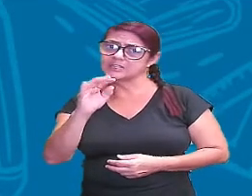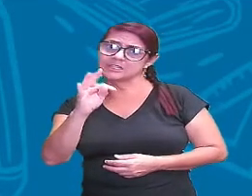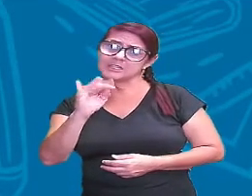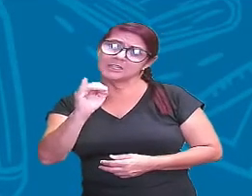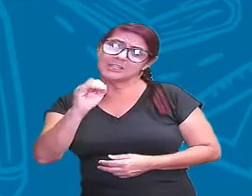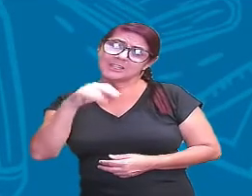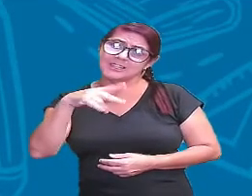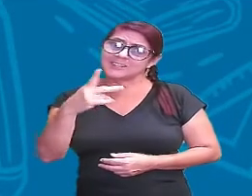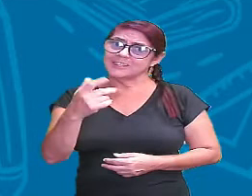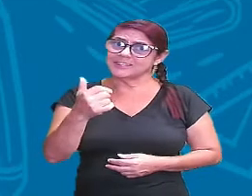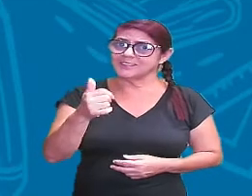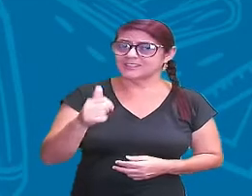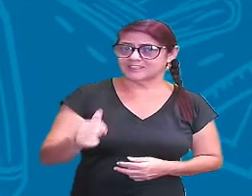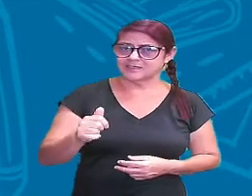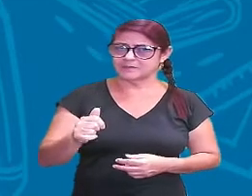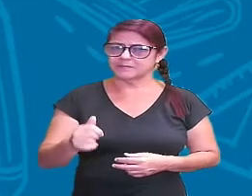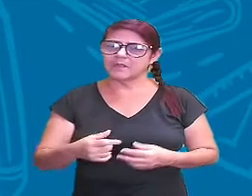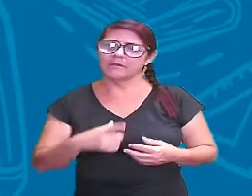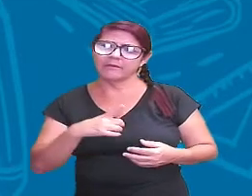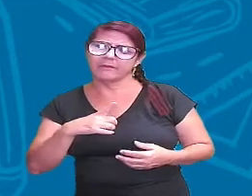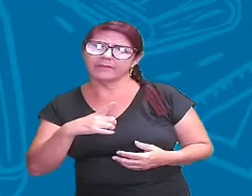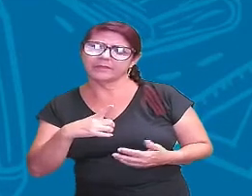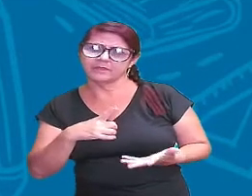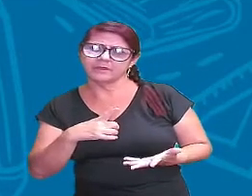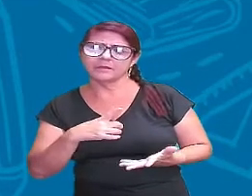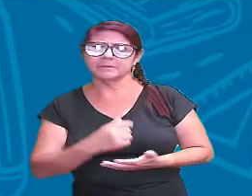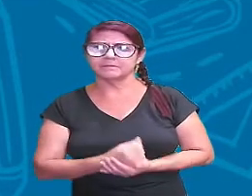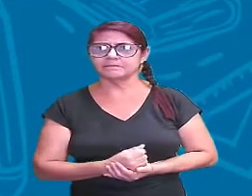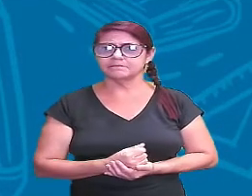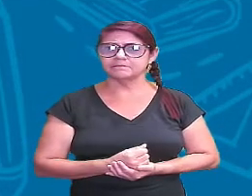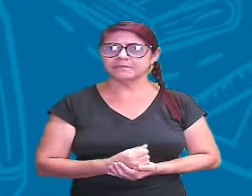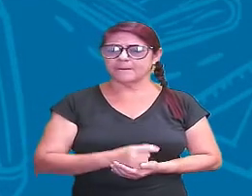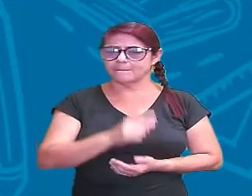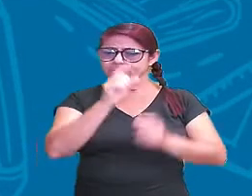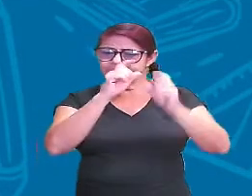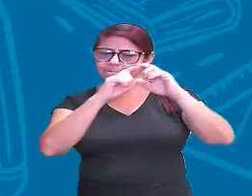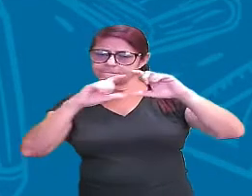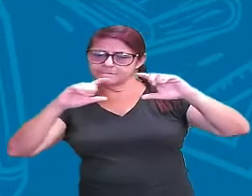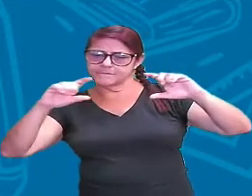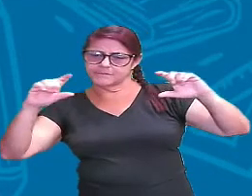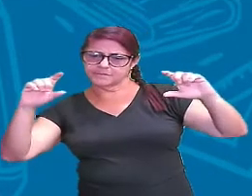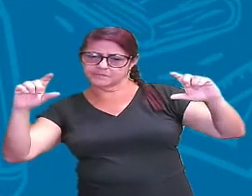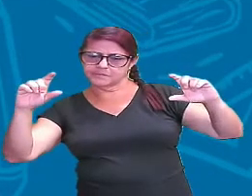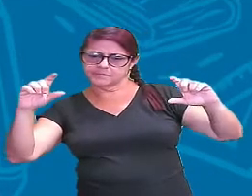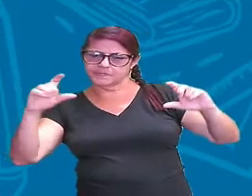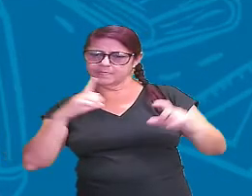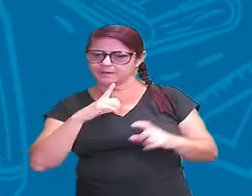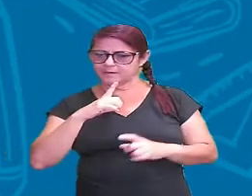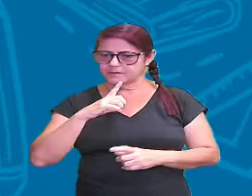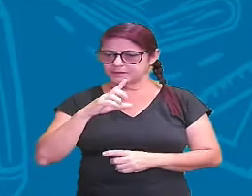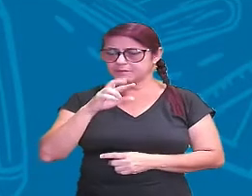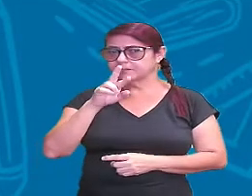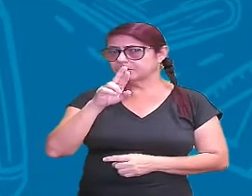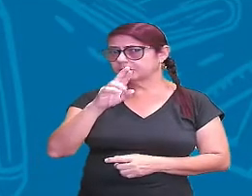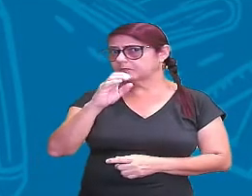essa segunda parte do texto, temos aí na primeira linha a palavra rolo,